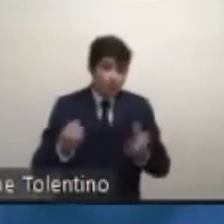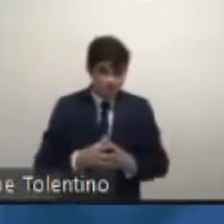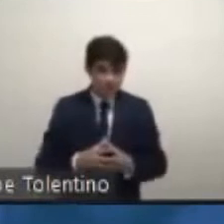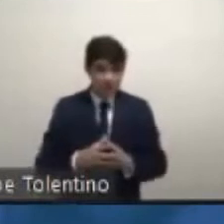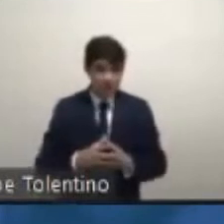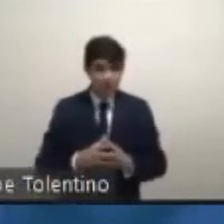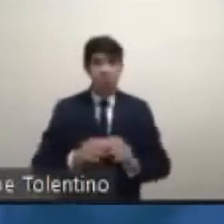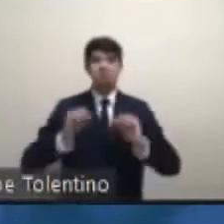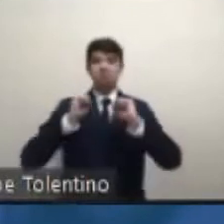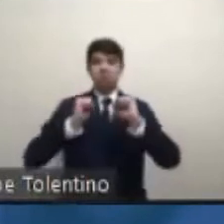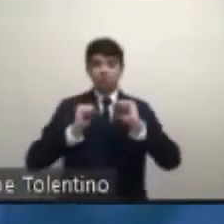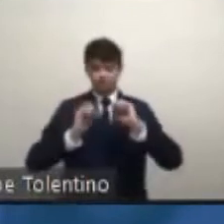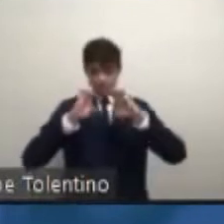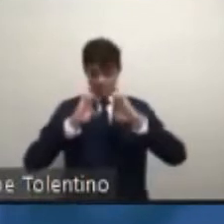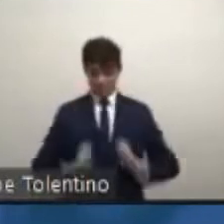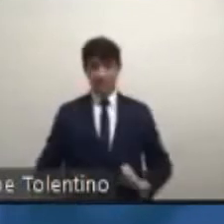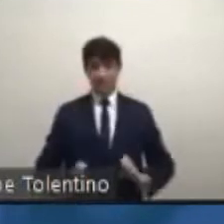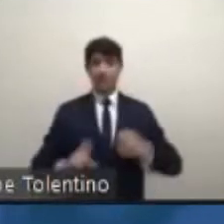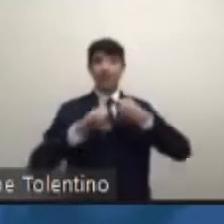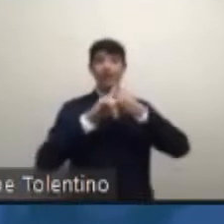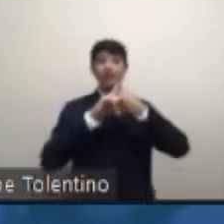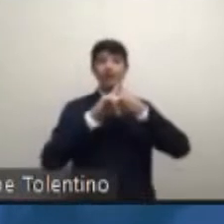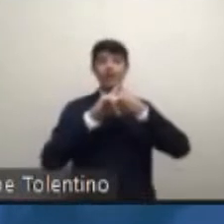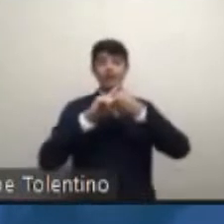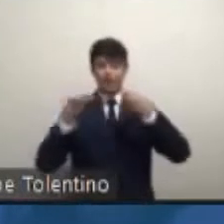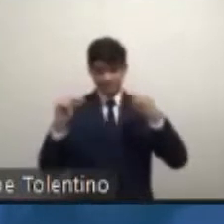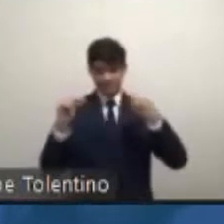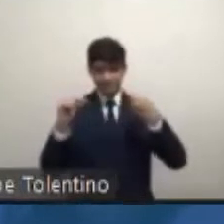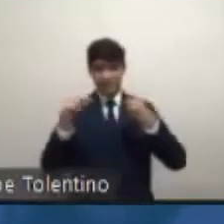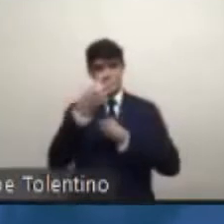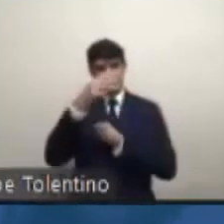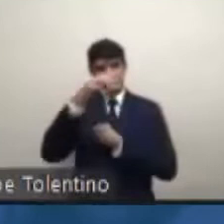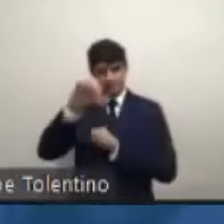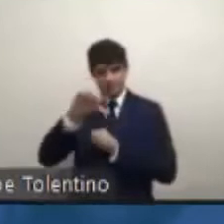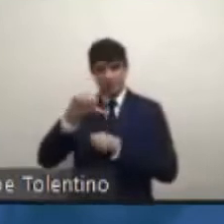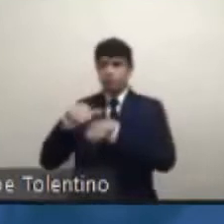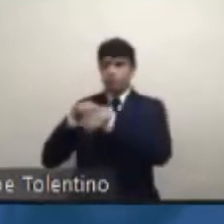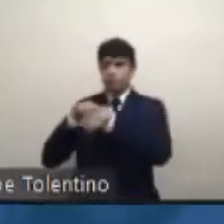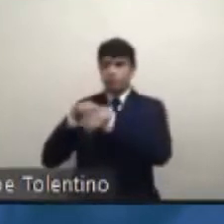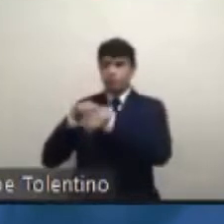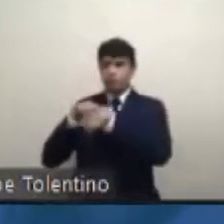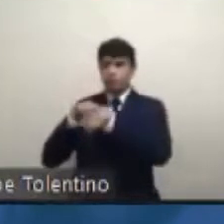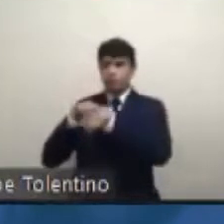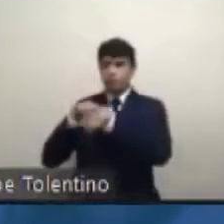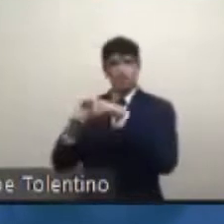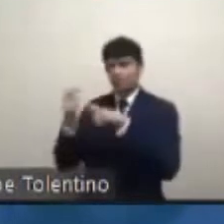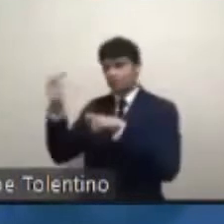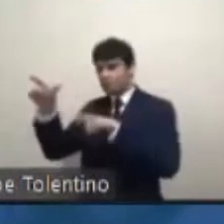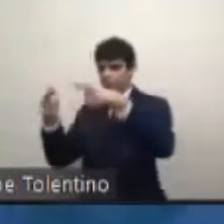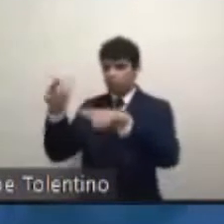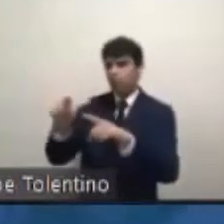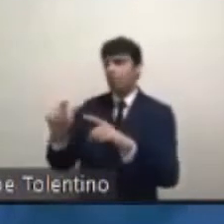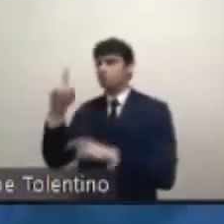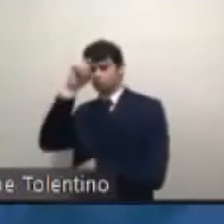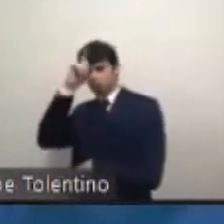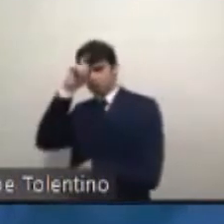no Código de Ética Médica, no artigo 39, que é a conferência médica, conversar com outros médicos experientes no hospital